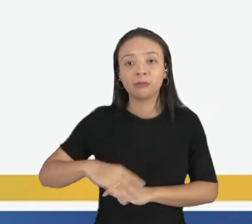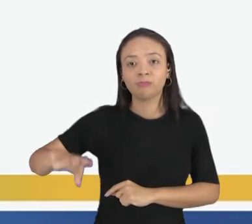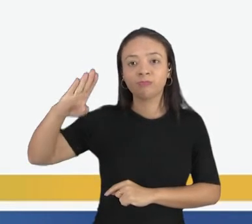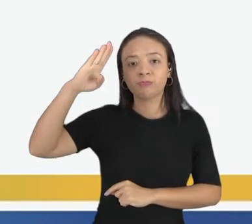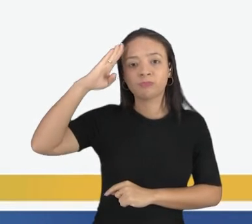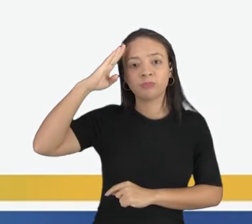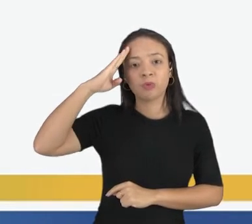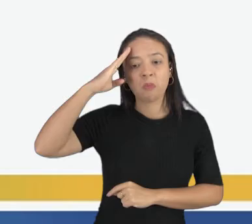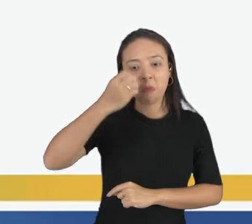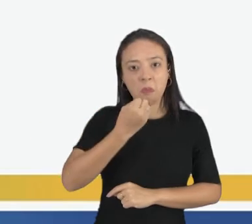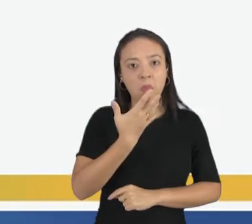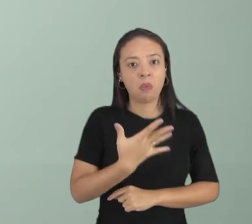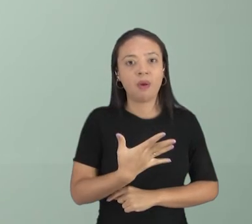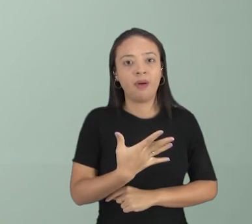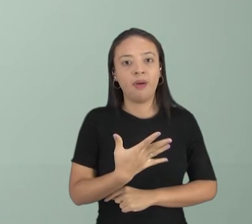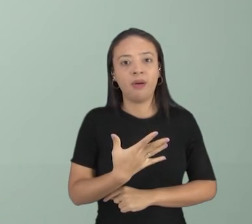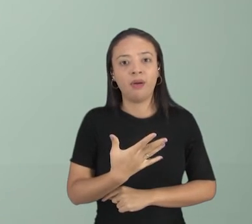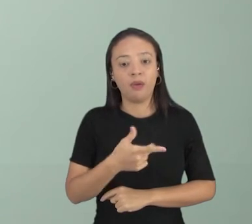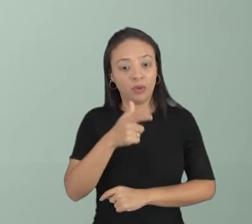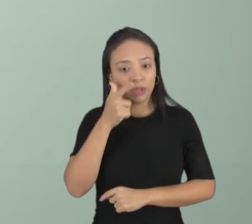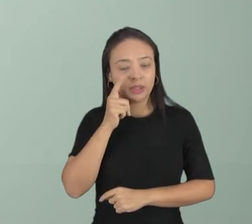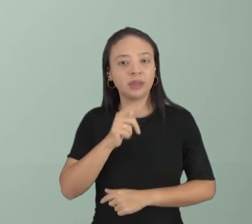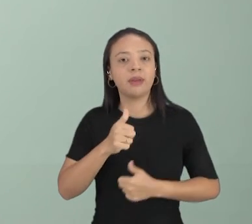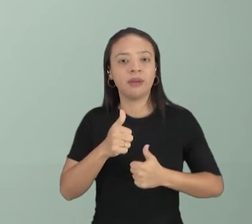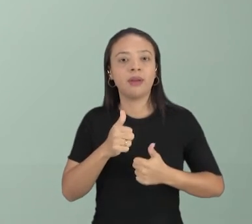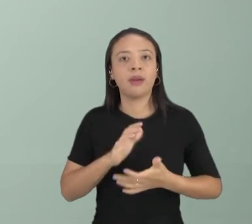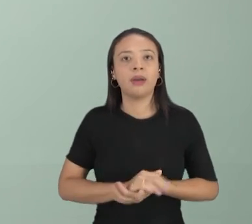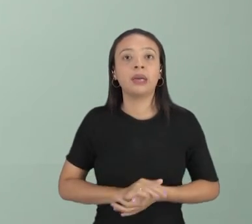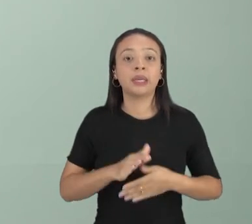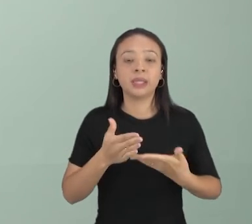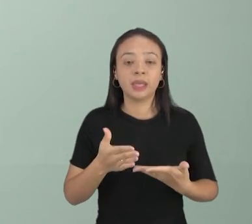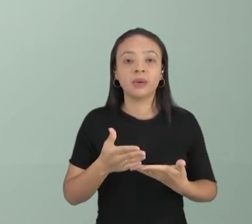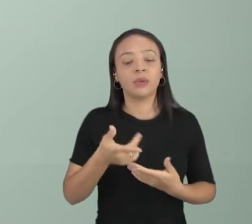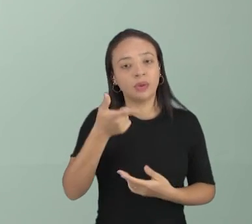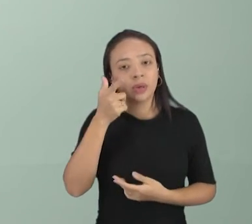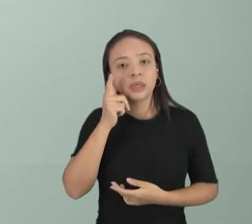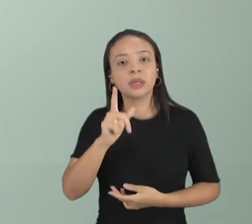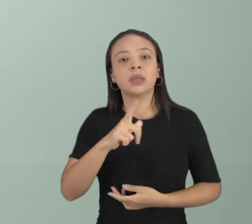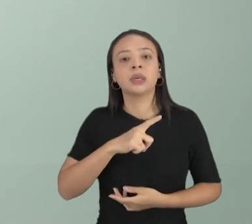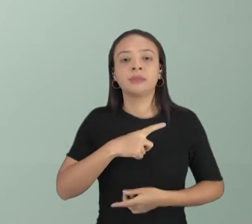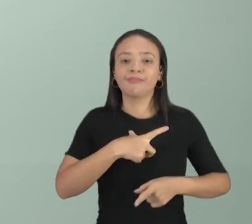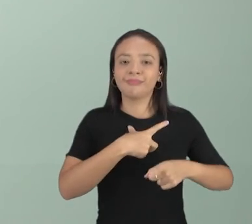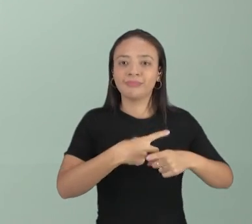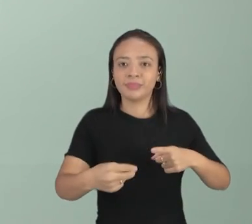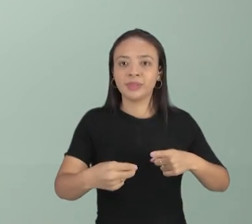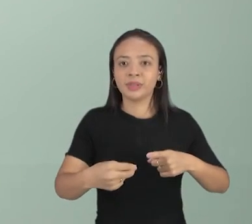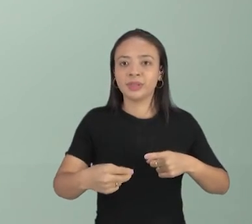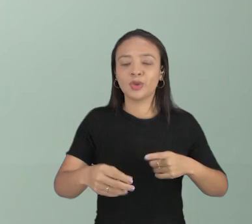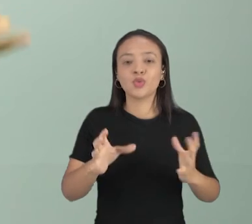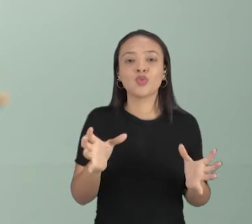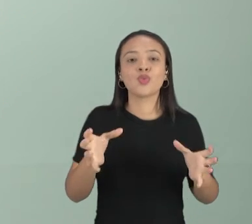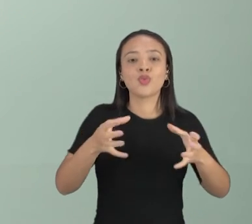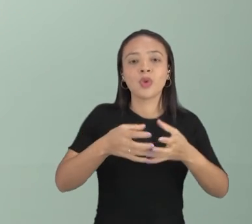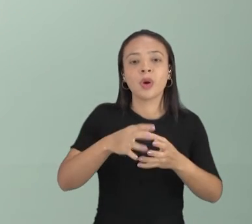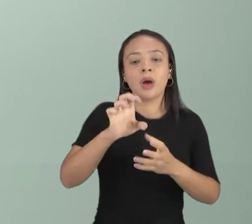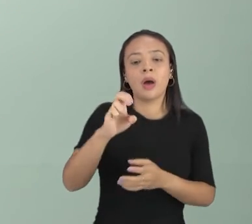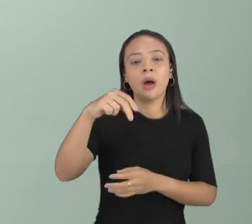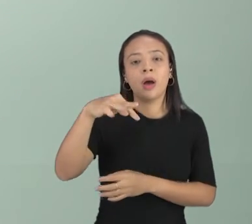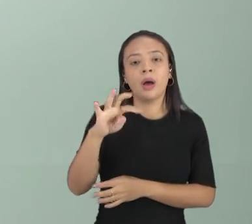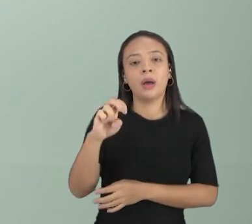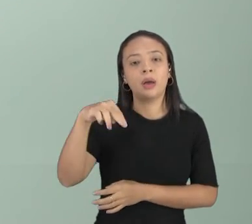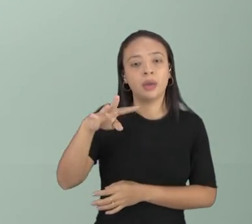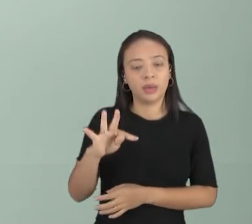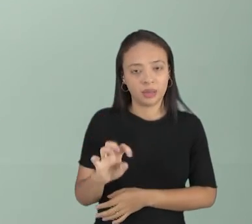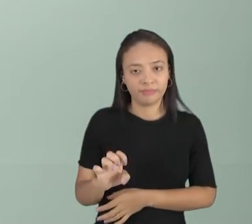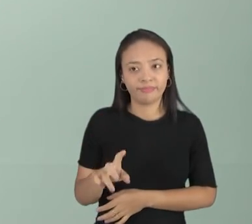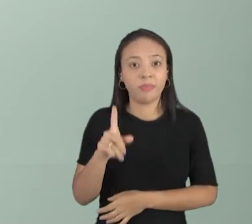muito fresco, não estava desgastado, né? E aí então a gente tem a vitória então da Tríplice Entente, né? E os Estados Unidos,